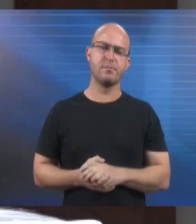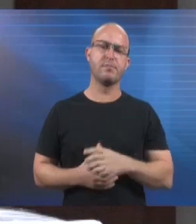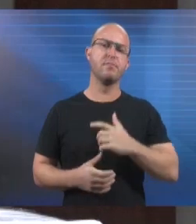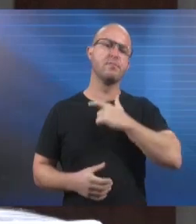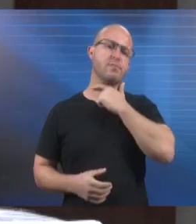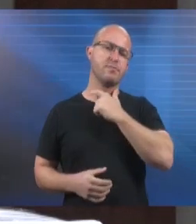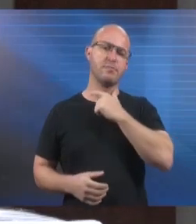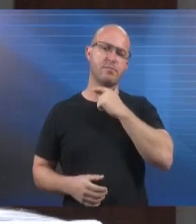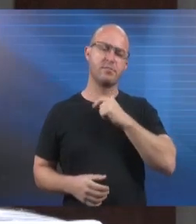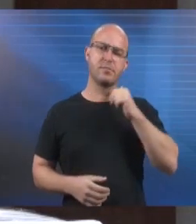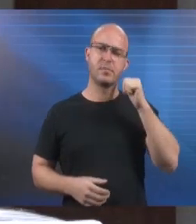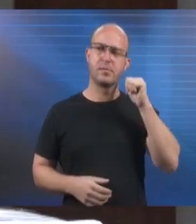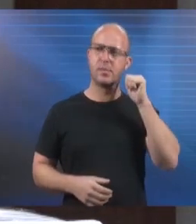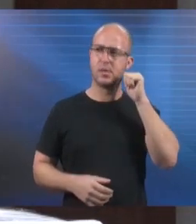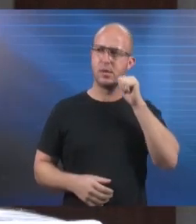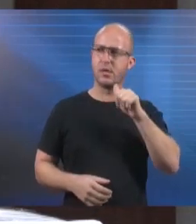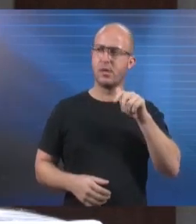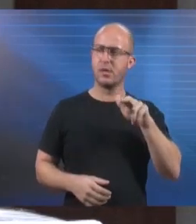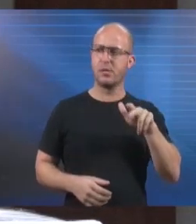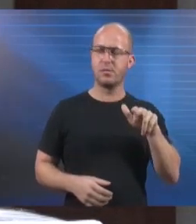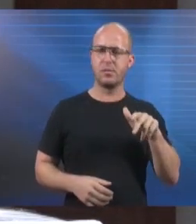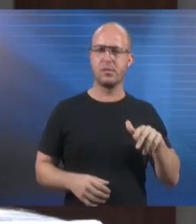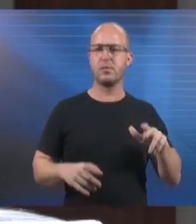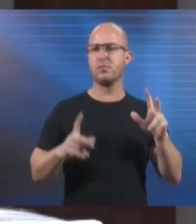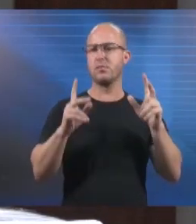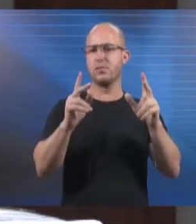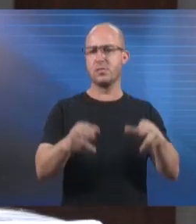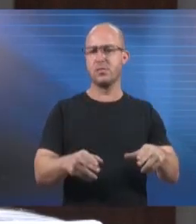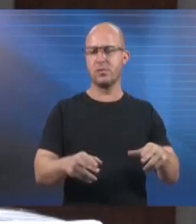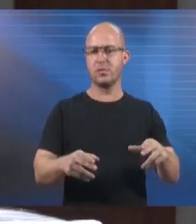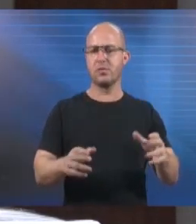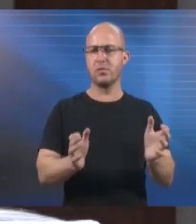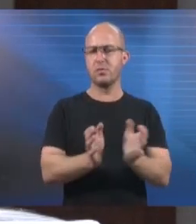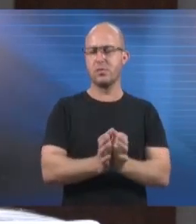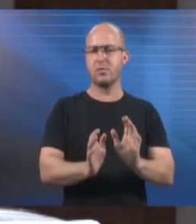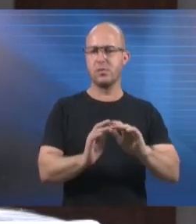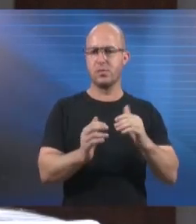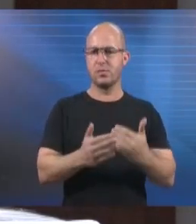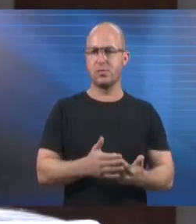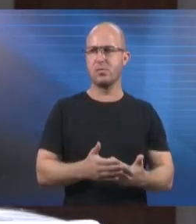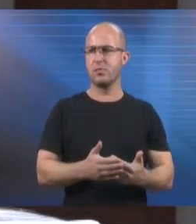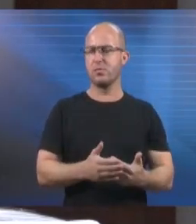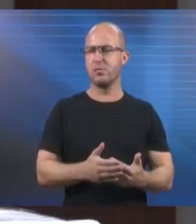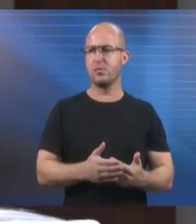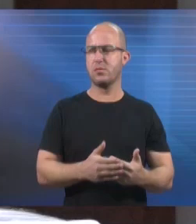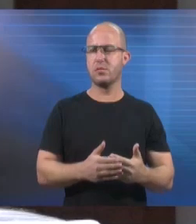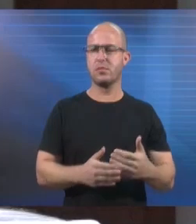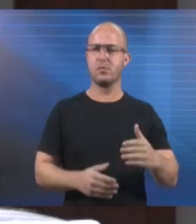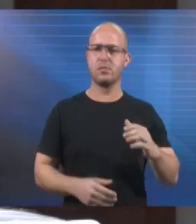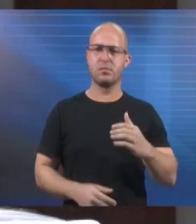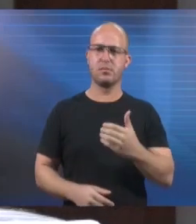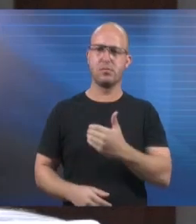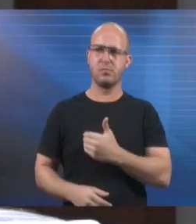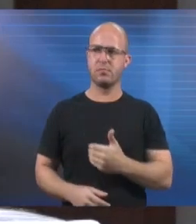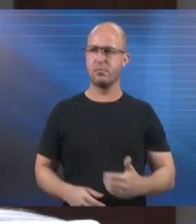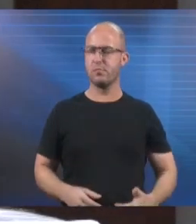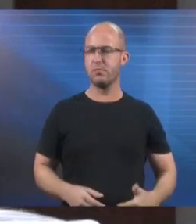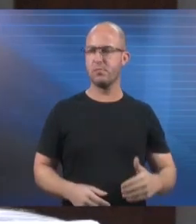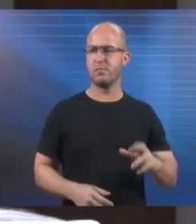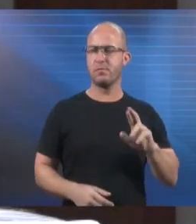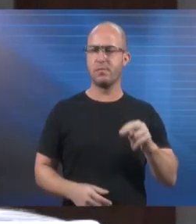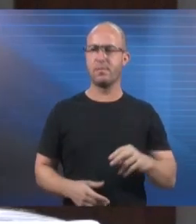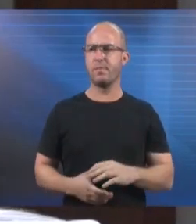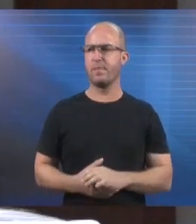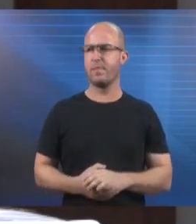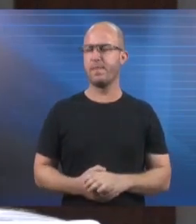vagas mães que frequentam a mesma etapa ou ciclo escolar no mesmo estabelecimento escolar da rede estadual do Rio